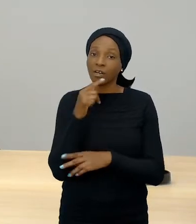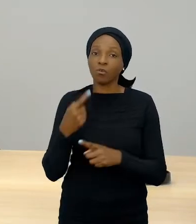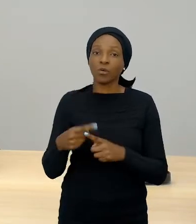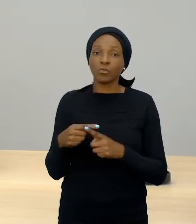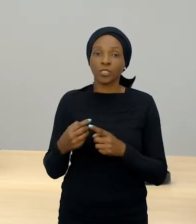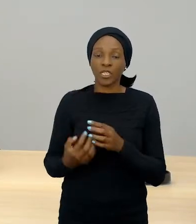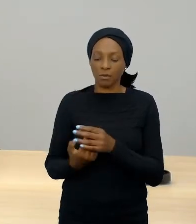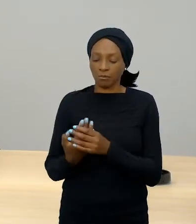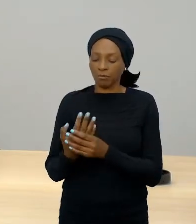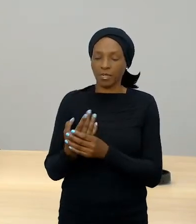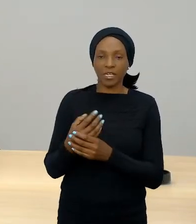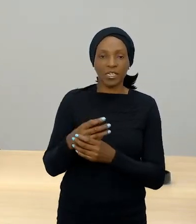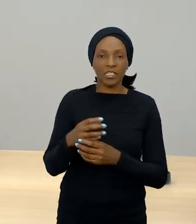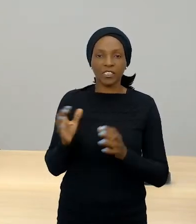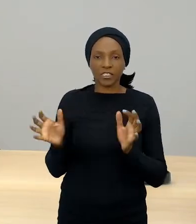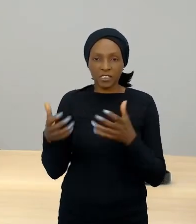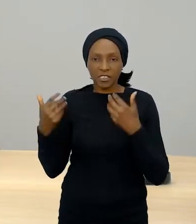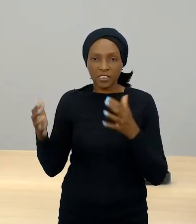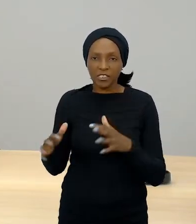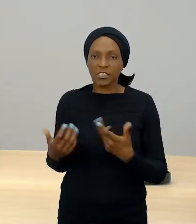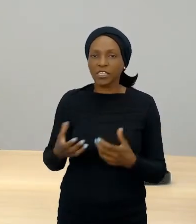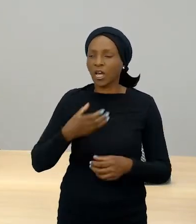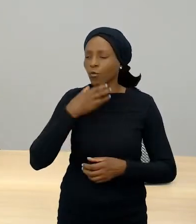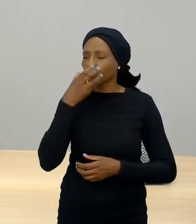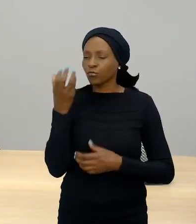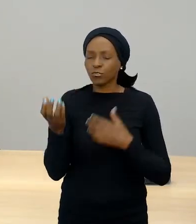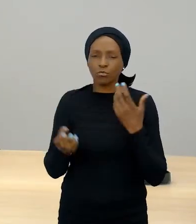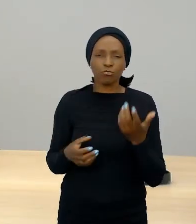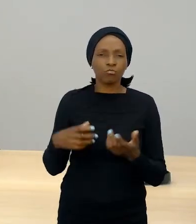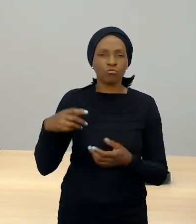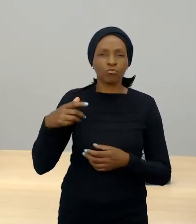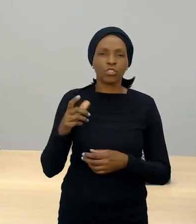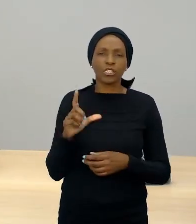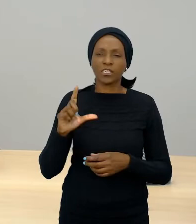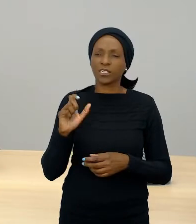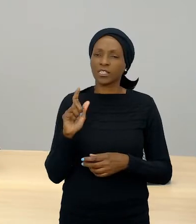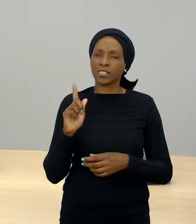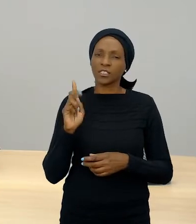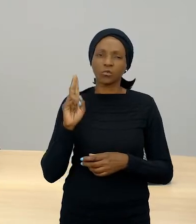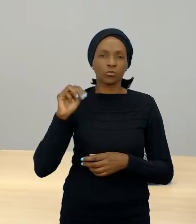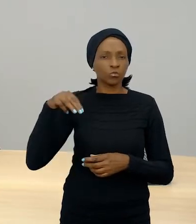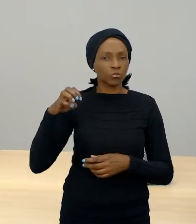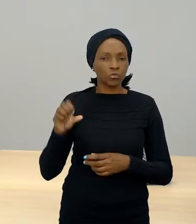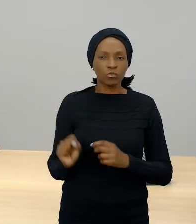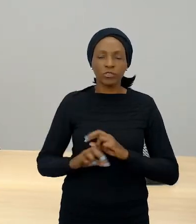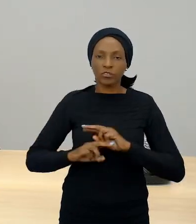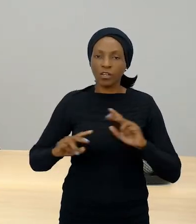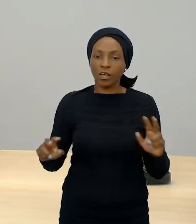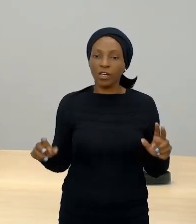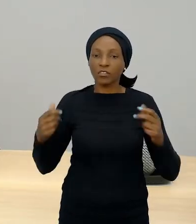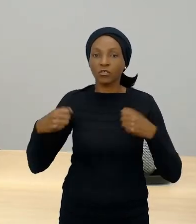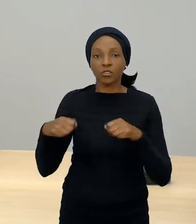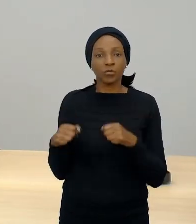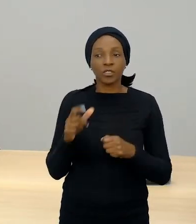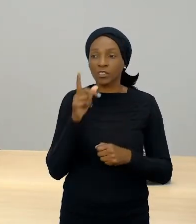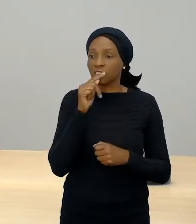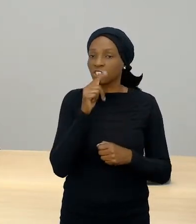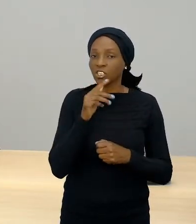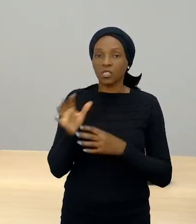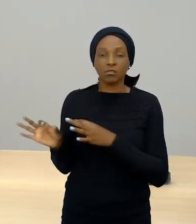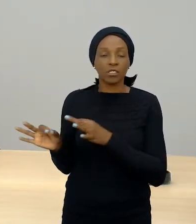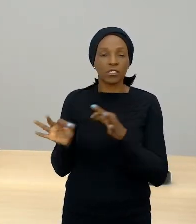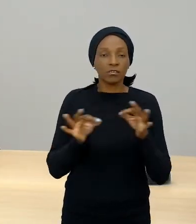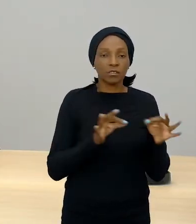plantas, hortaliças, legumes, verduras, frutas, né, se você for cultivar algum fruto, você precisa de rega constante, um